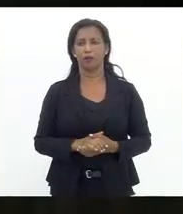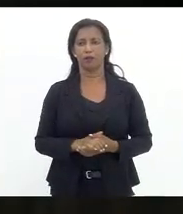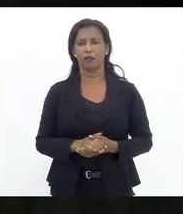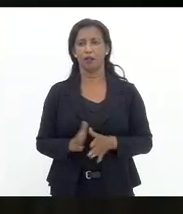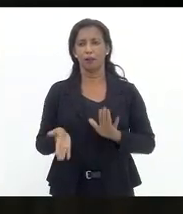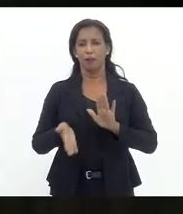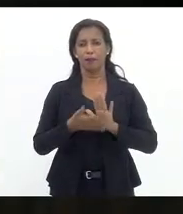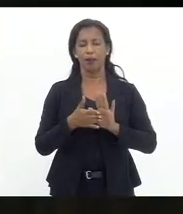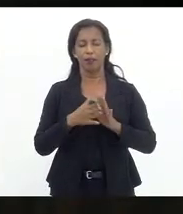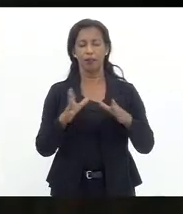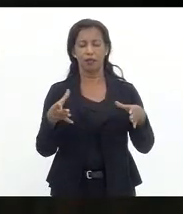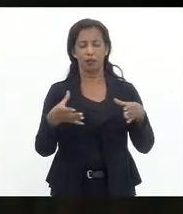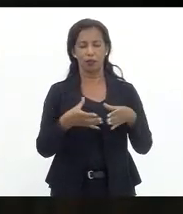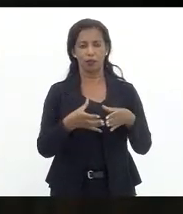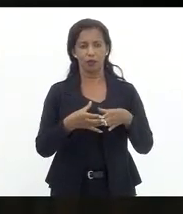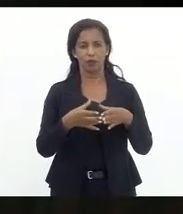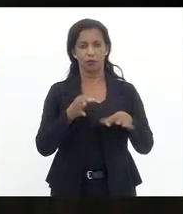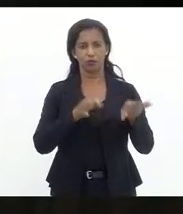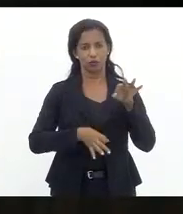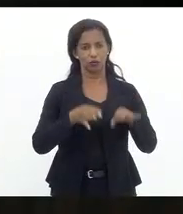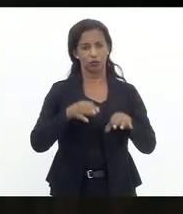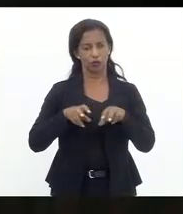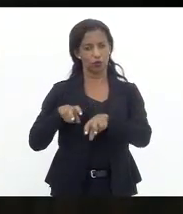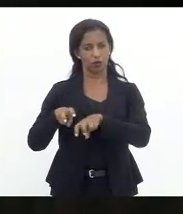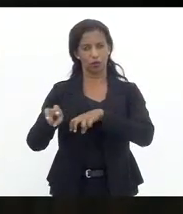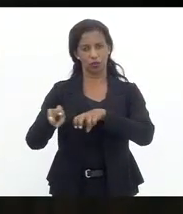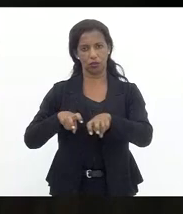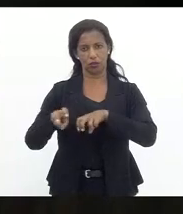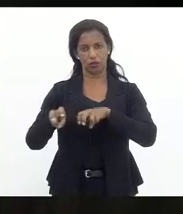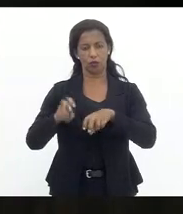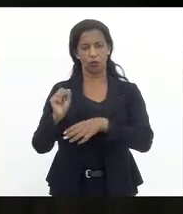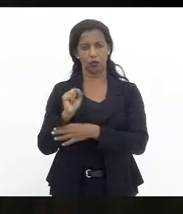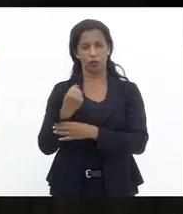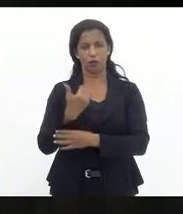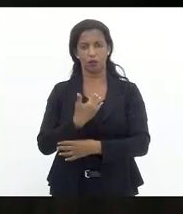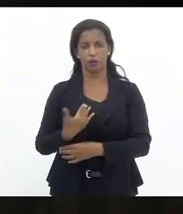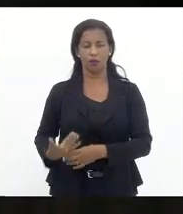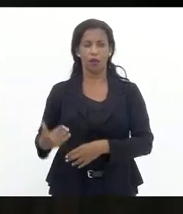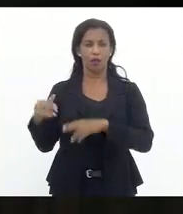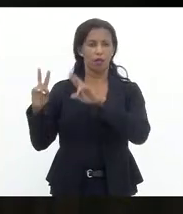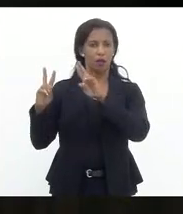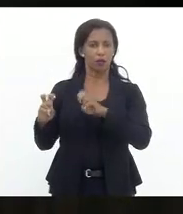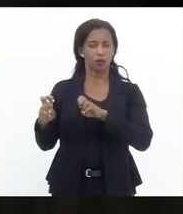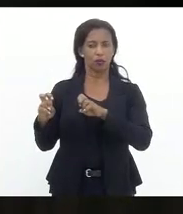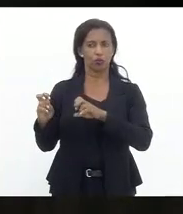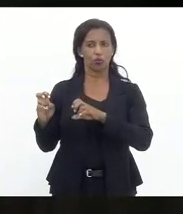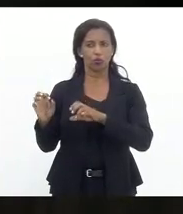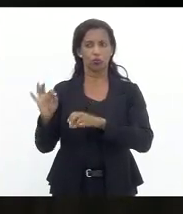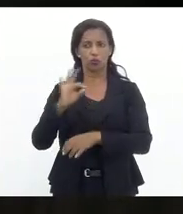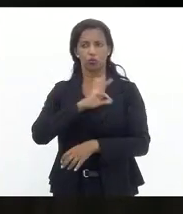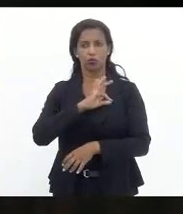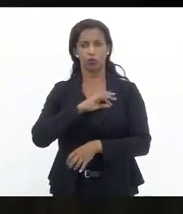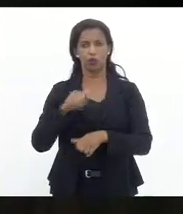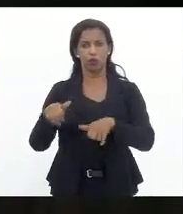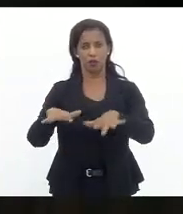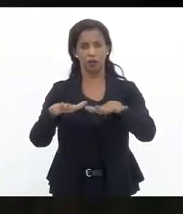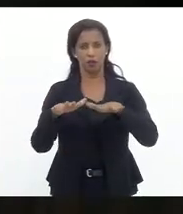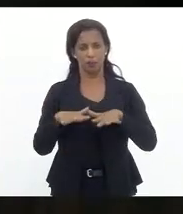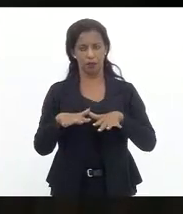Pendendo de pareceres das comissões de Constituição, Justiça, de Transporte, Segurança Pública e Assuntos de Polícia, as emendas de plenário.